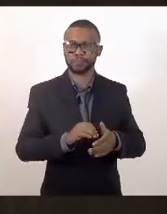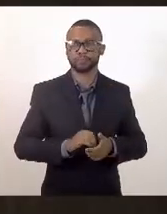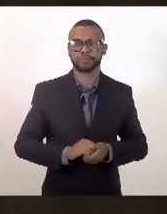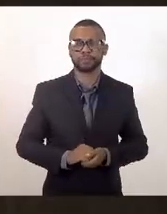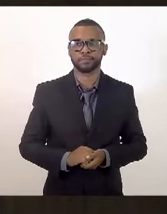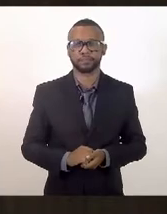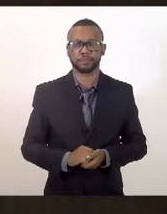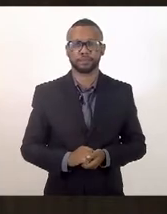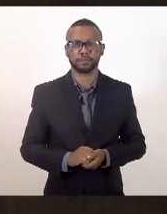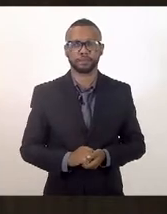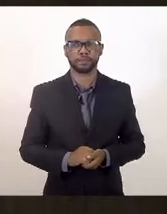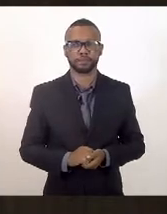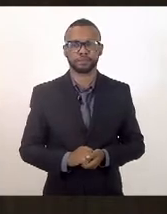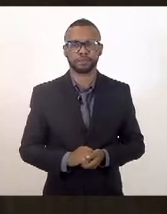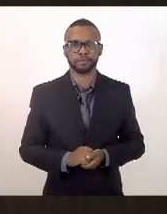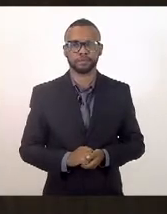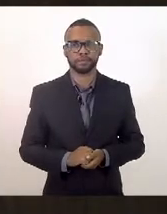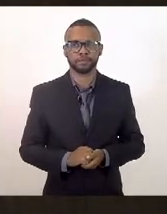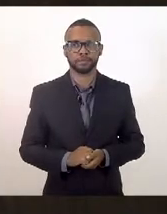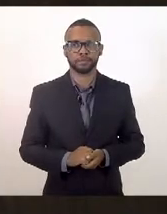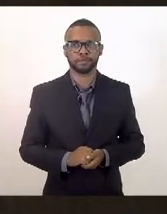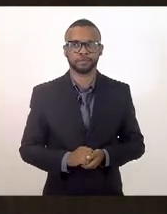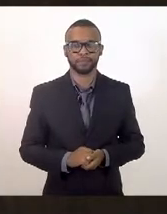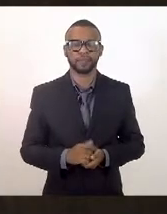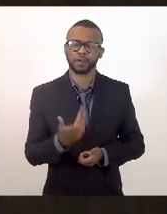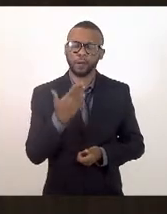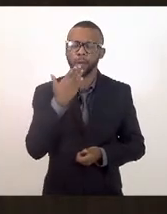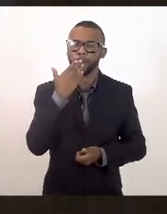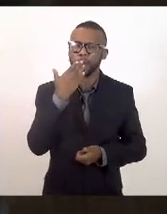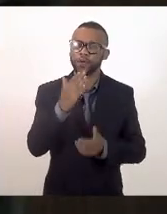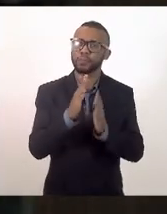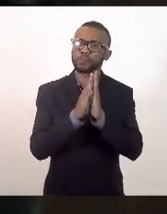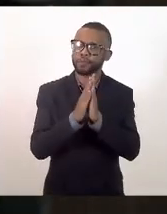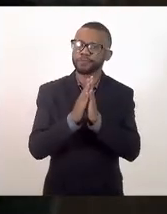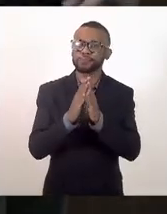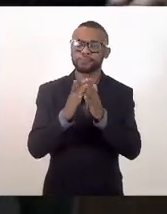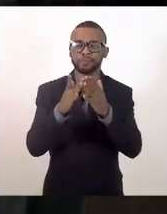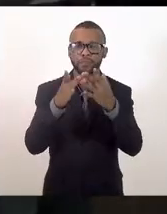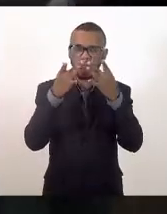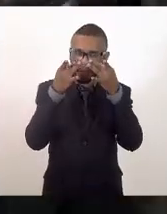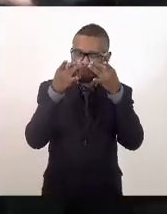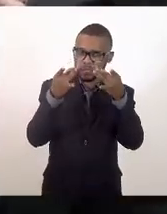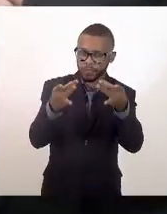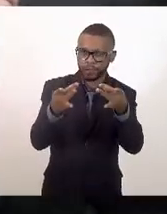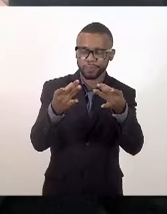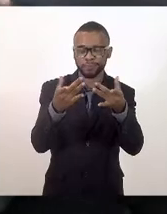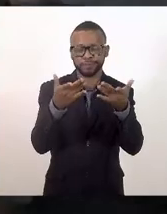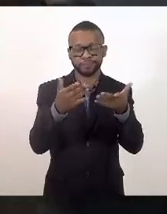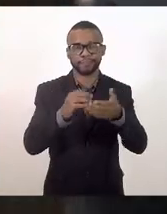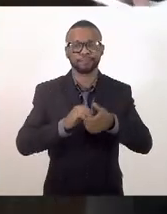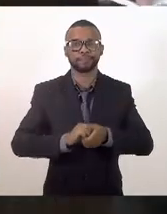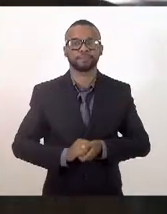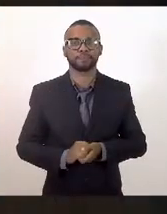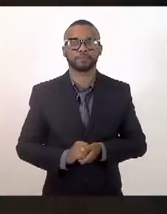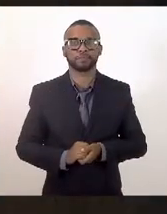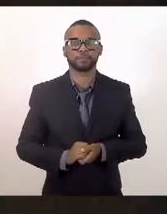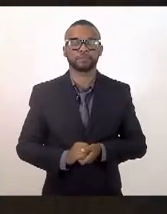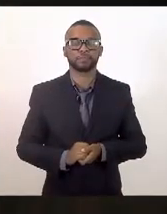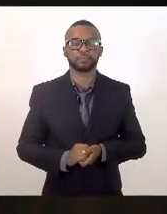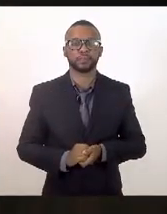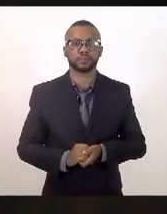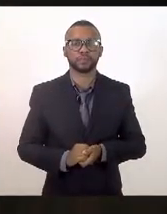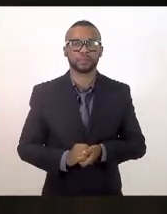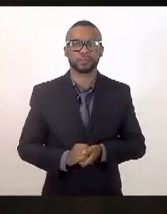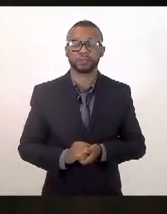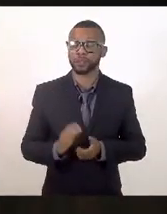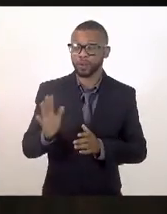que está difícil. Precisa da atenção de Vossa Excelência. Sim, senhor. Porque só vai poder aderir... Não, já